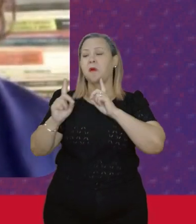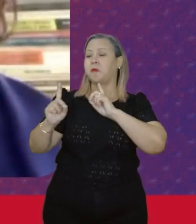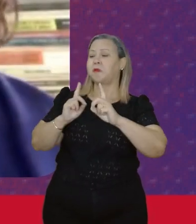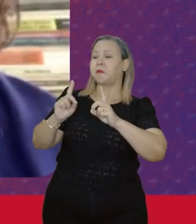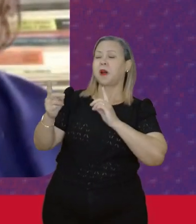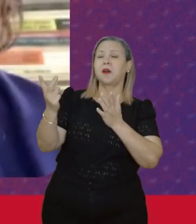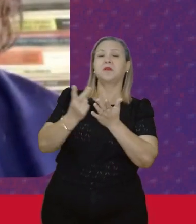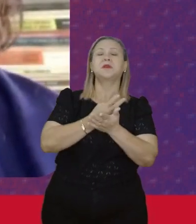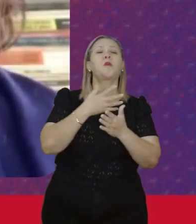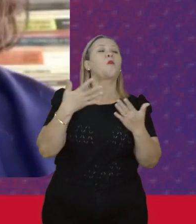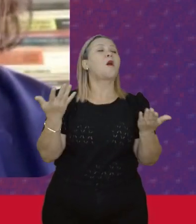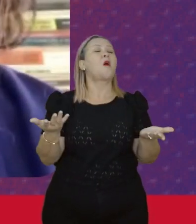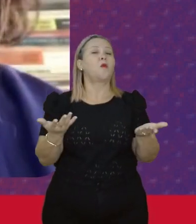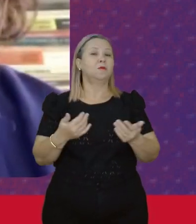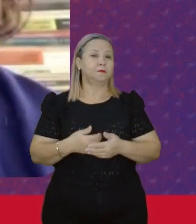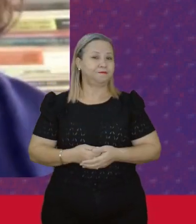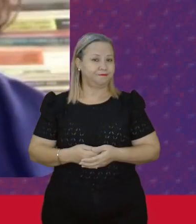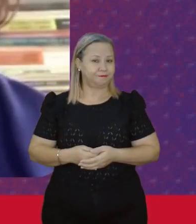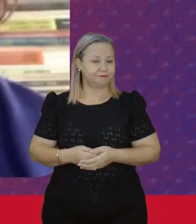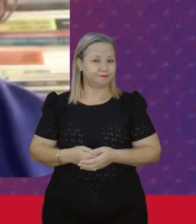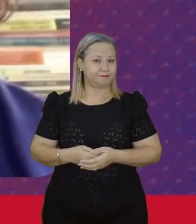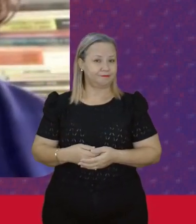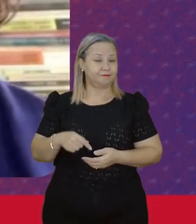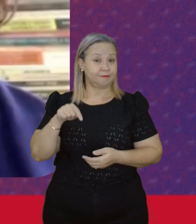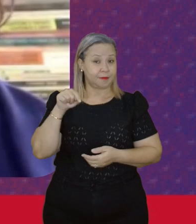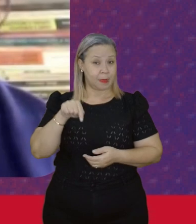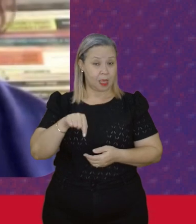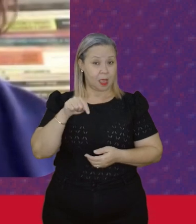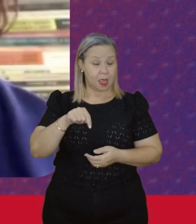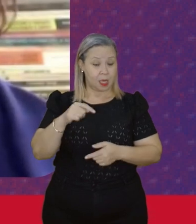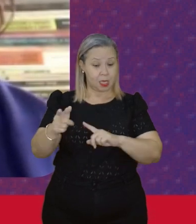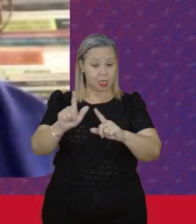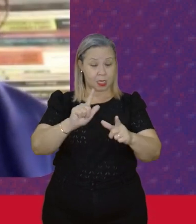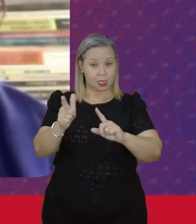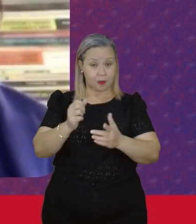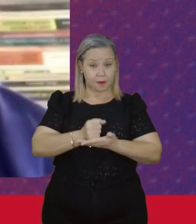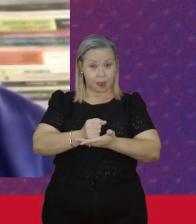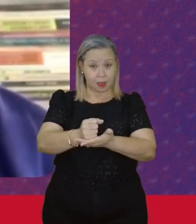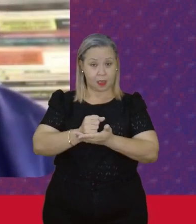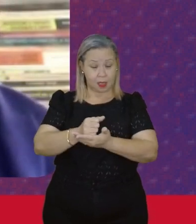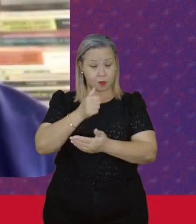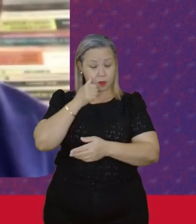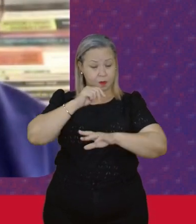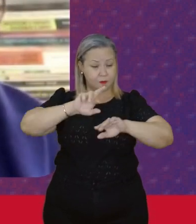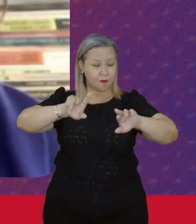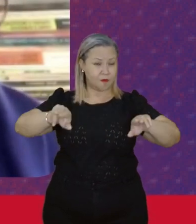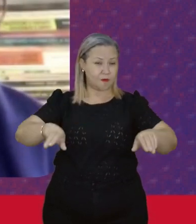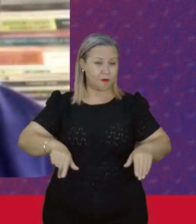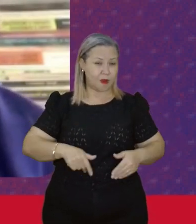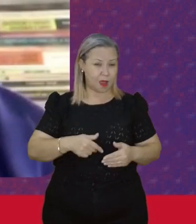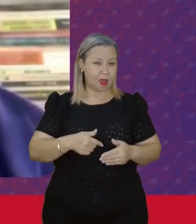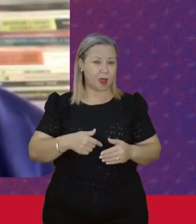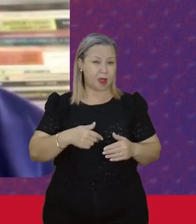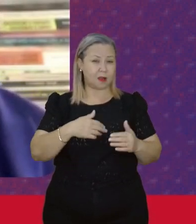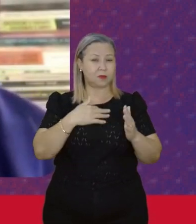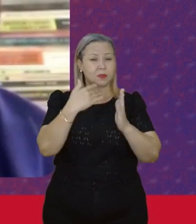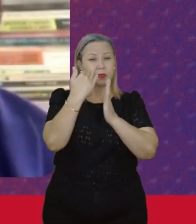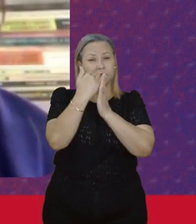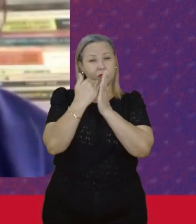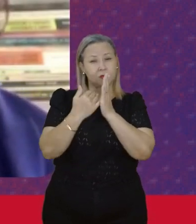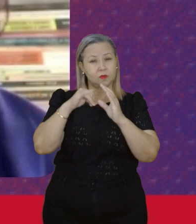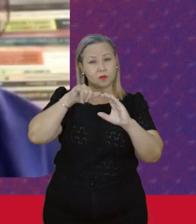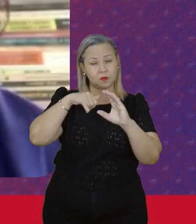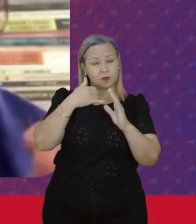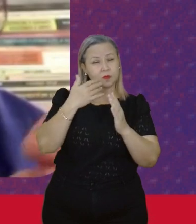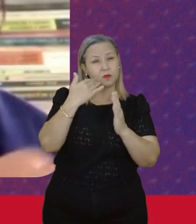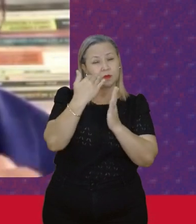aconteceu? Aqui na TV Elas por Elas, há vários programas que tratam dessa questão. Então,